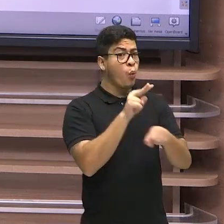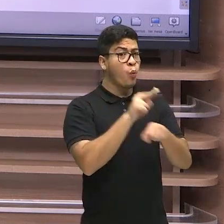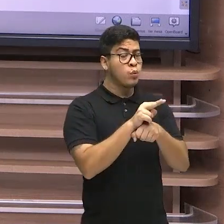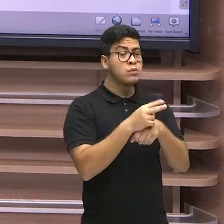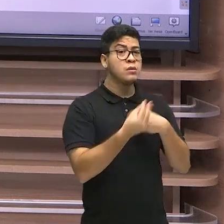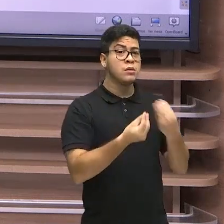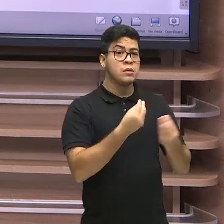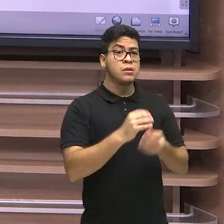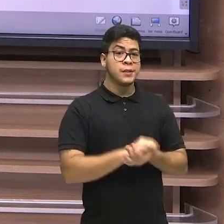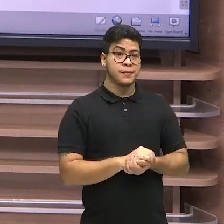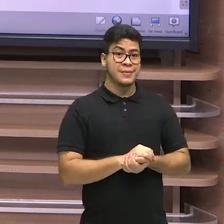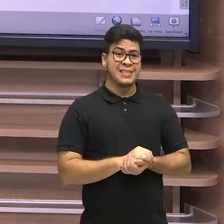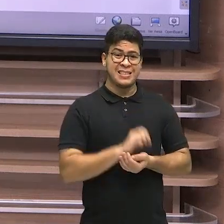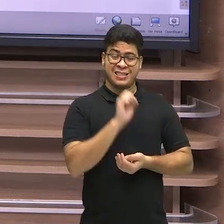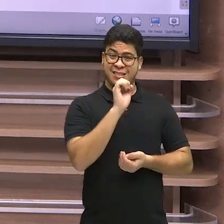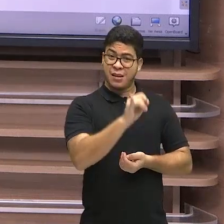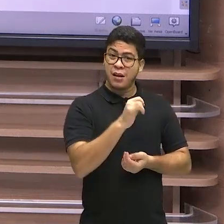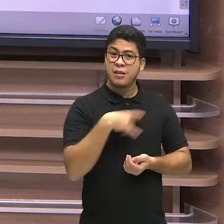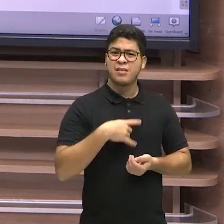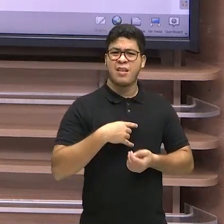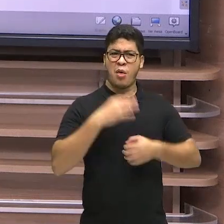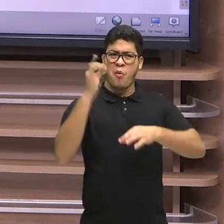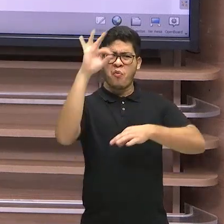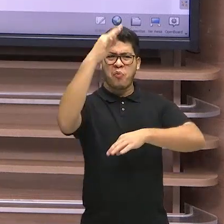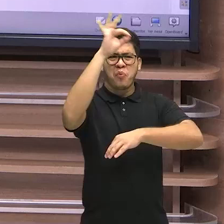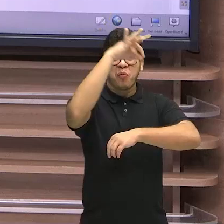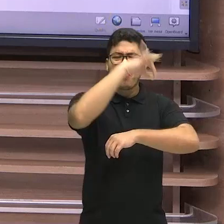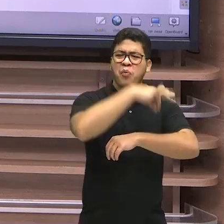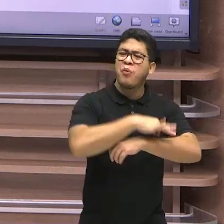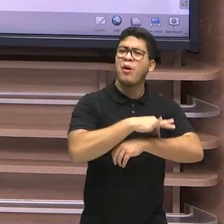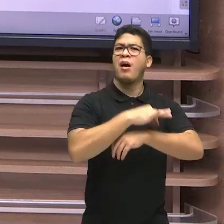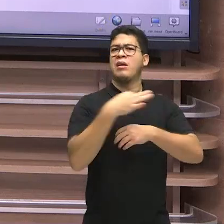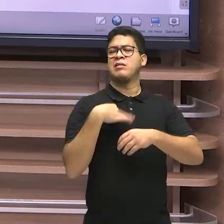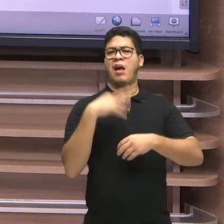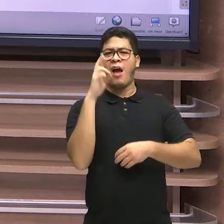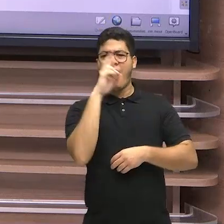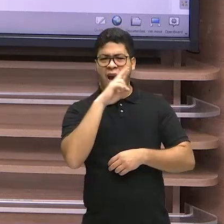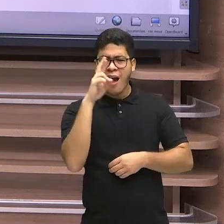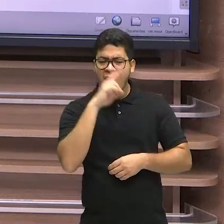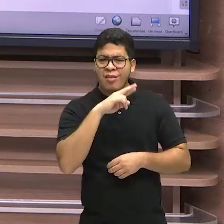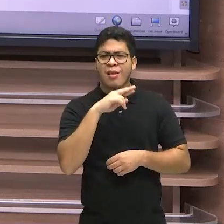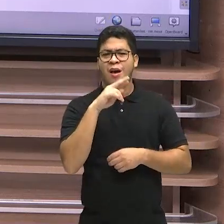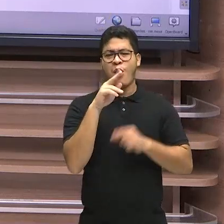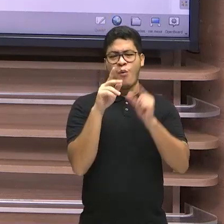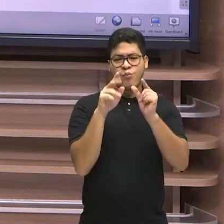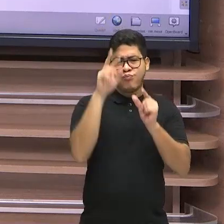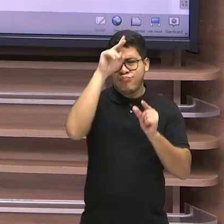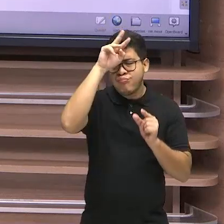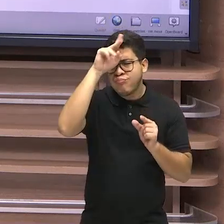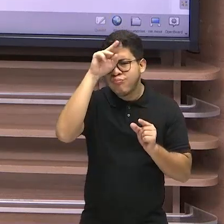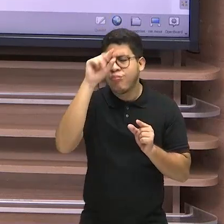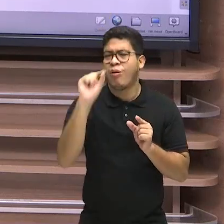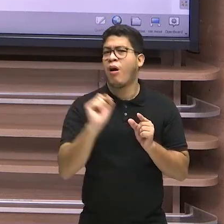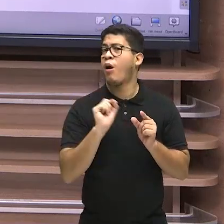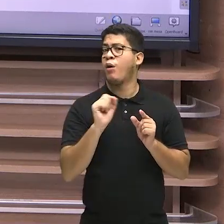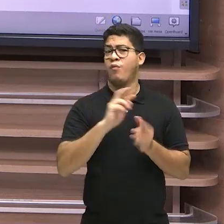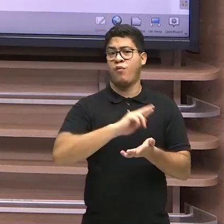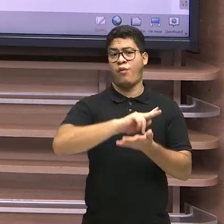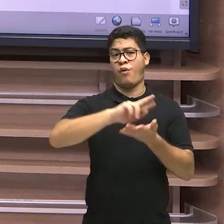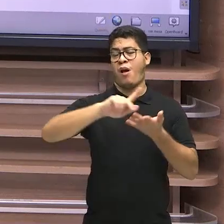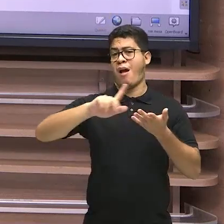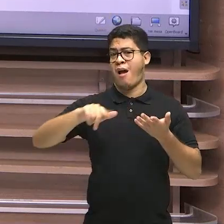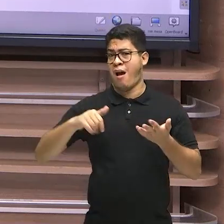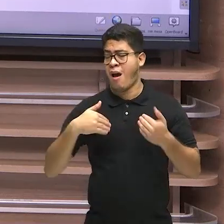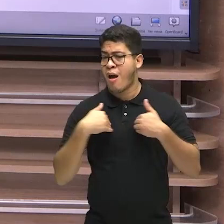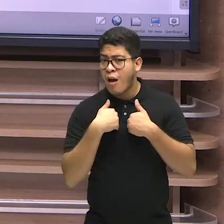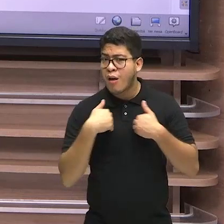acumulado, além de trazer insetos, né? Vai trazer aí o quê? Ratos, baratas. E aí, gente, olha só, esses